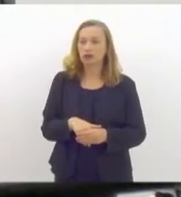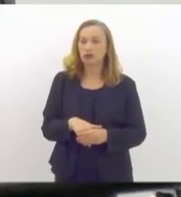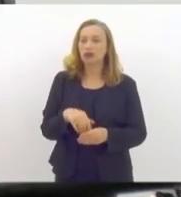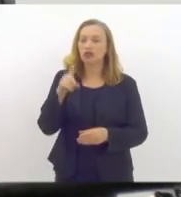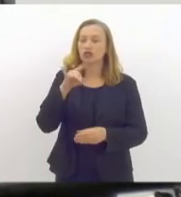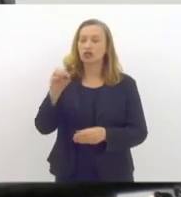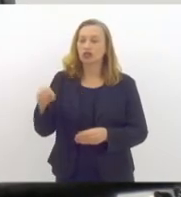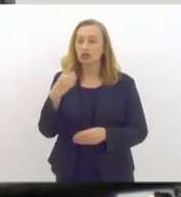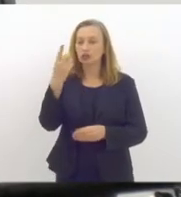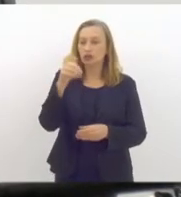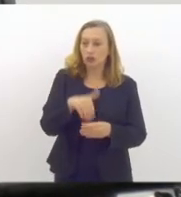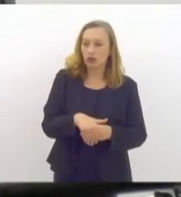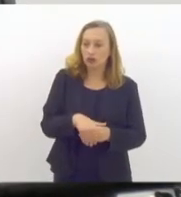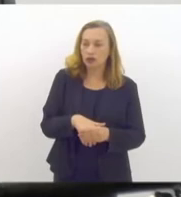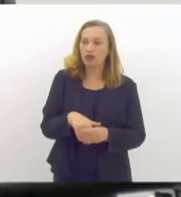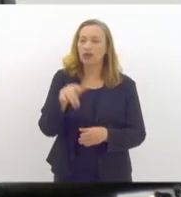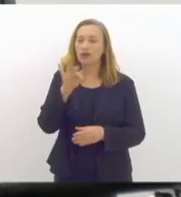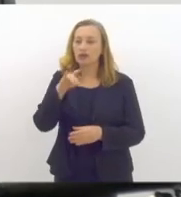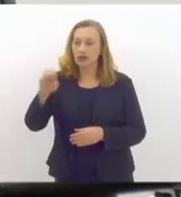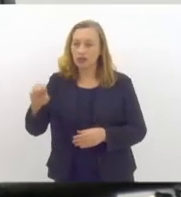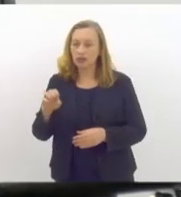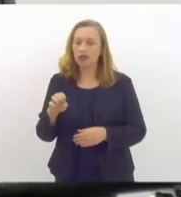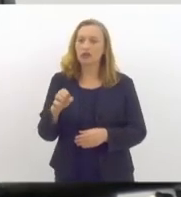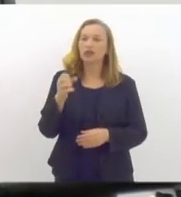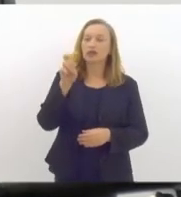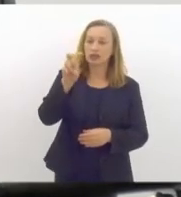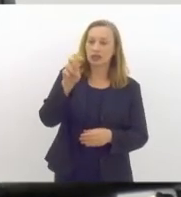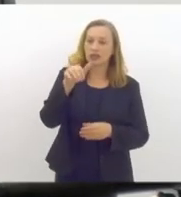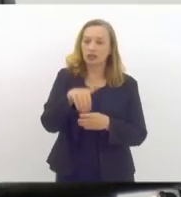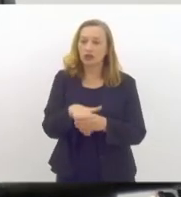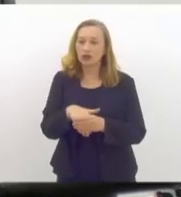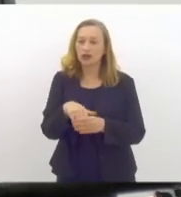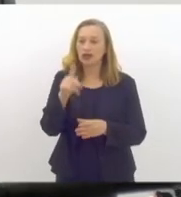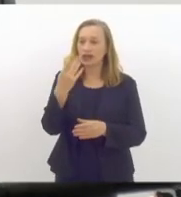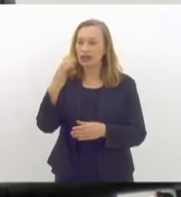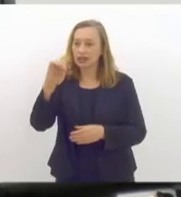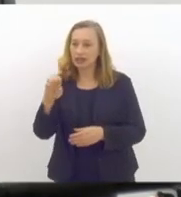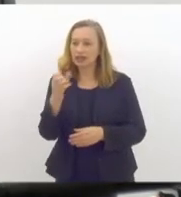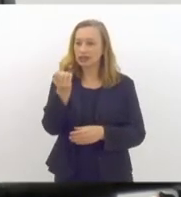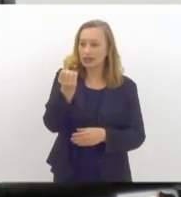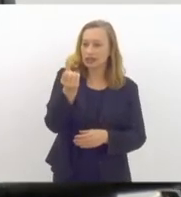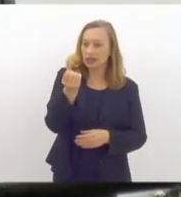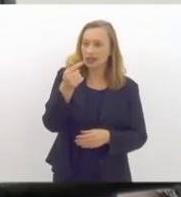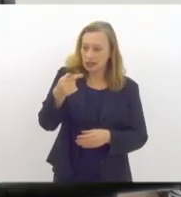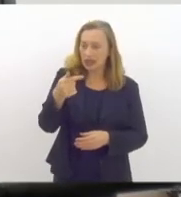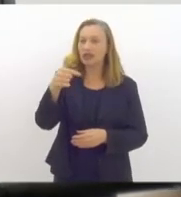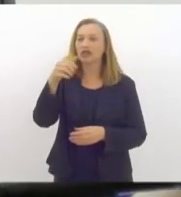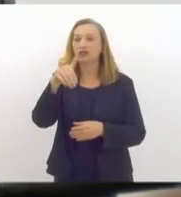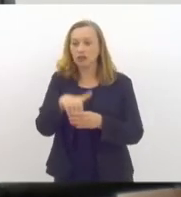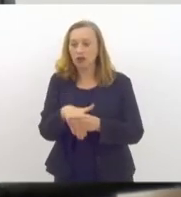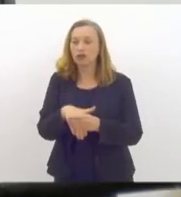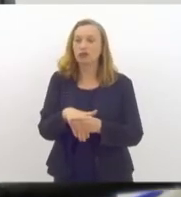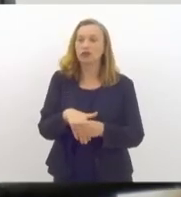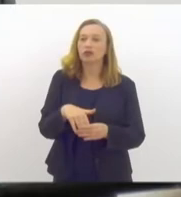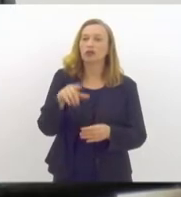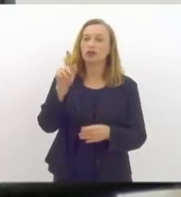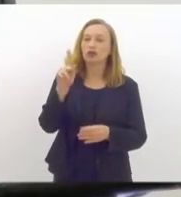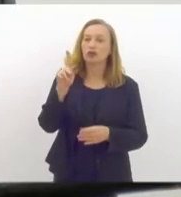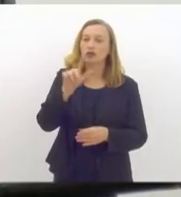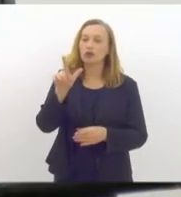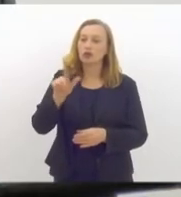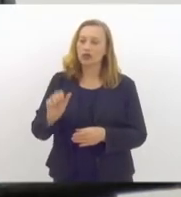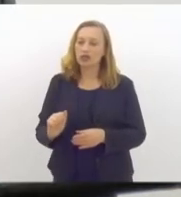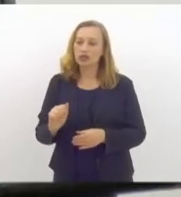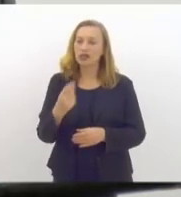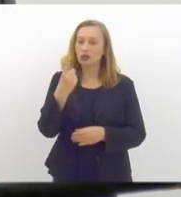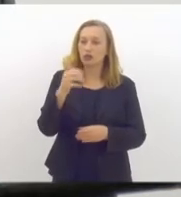Diego de Bem, 1 voto. Felipe Conte Ache, 5 votos. Eliene Vieira, 7 votos. Luísa Bertrami,